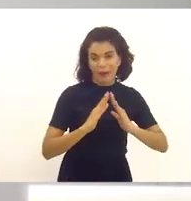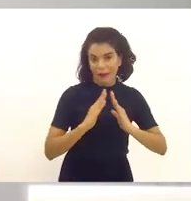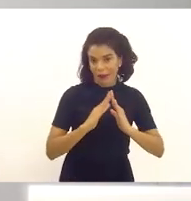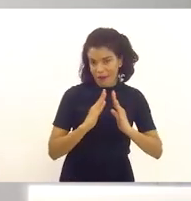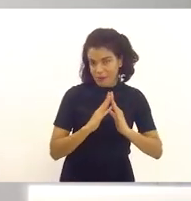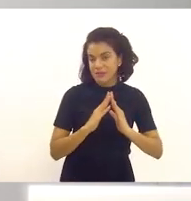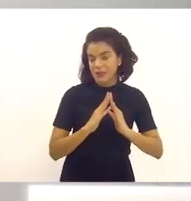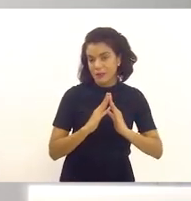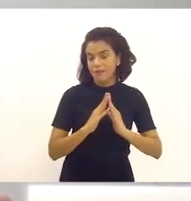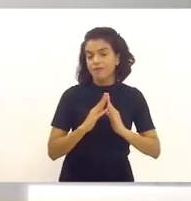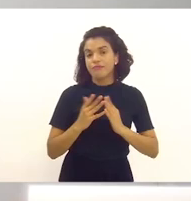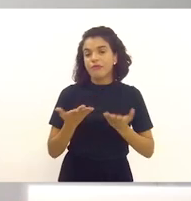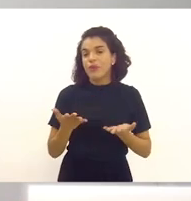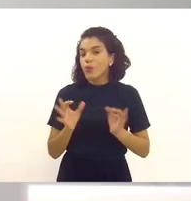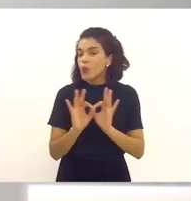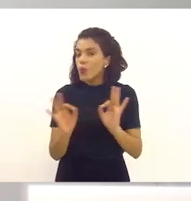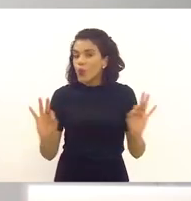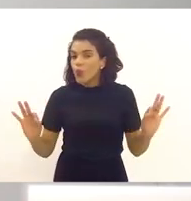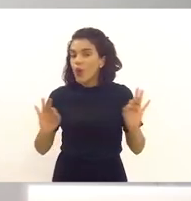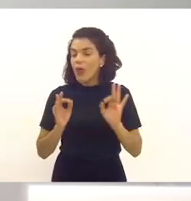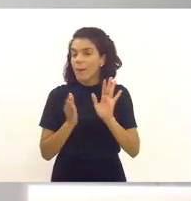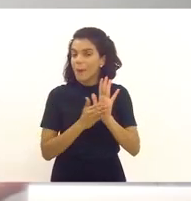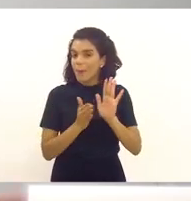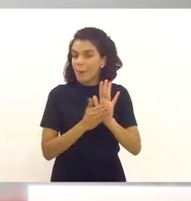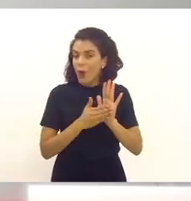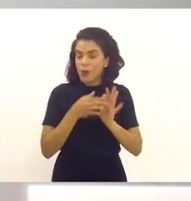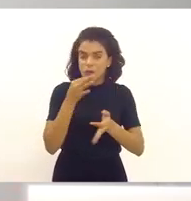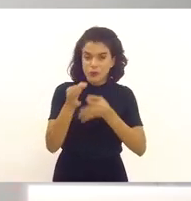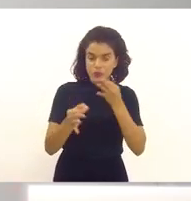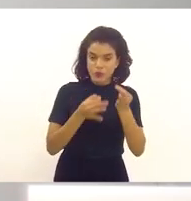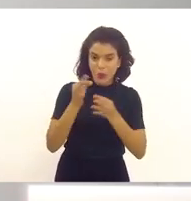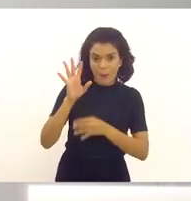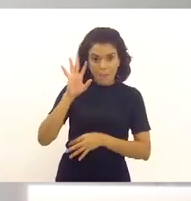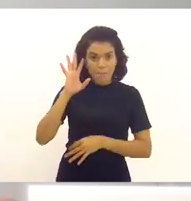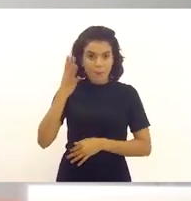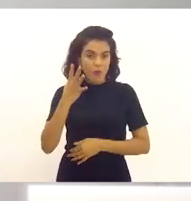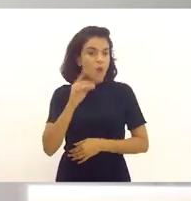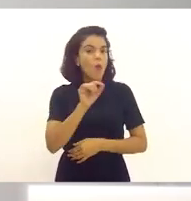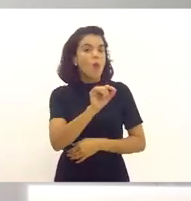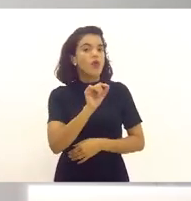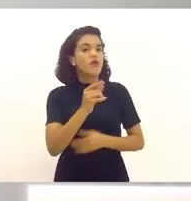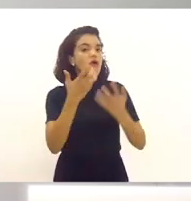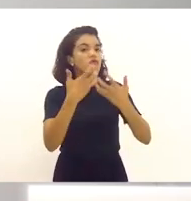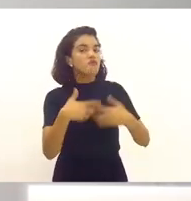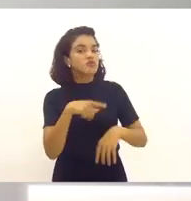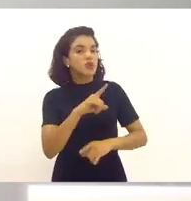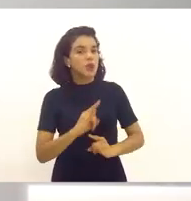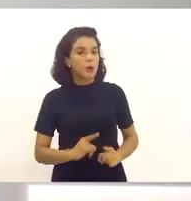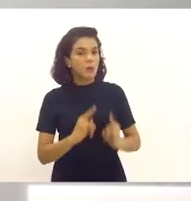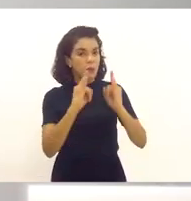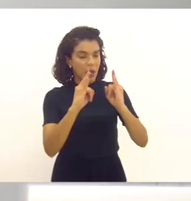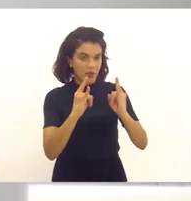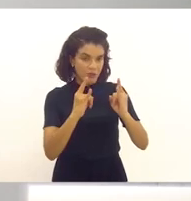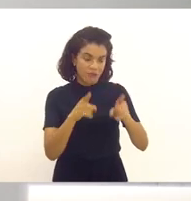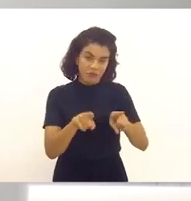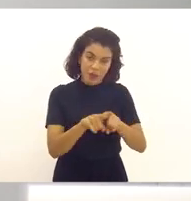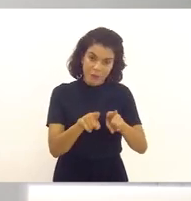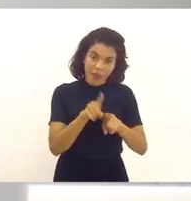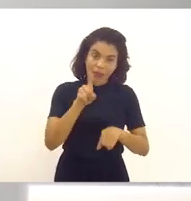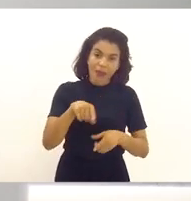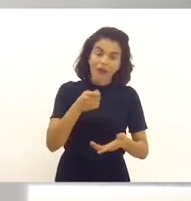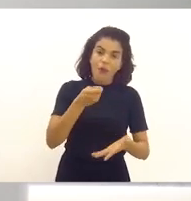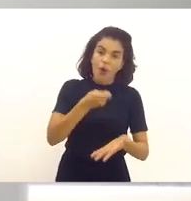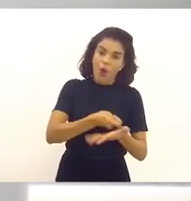sem nenhuma proposta do que seria feito para o prédio que enfim inclusive uma obrigação